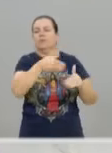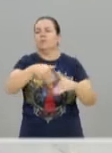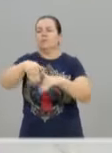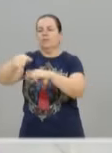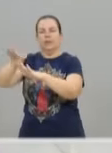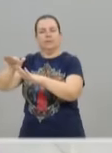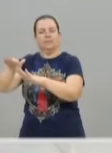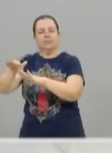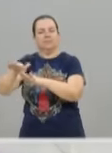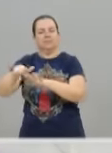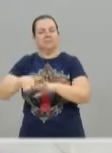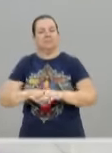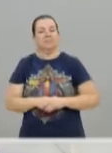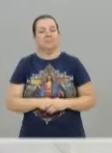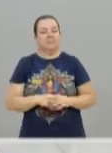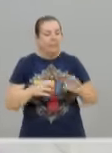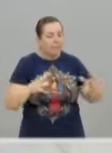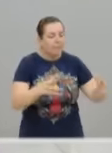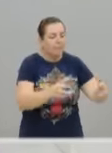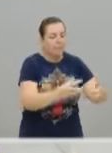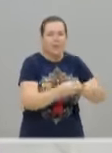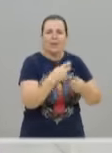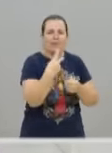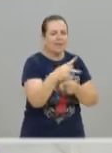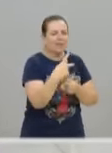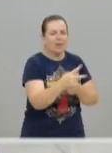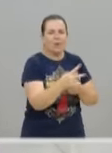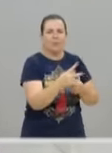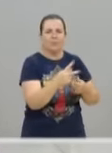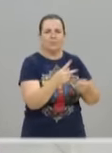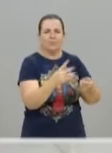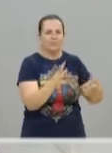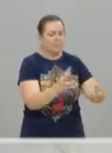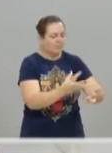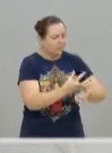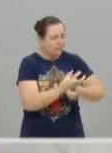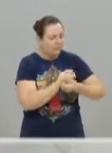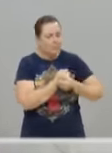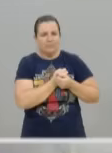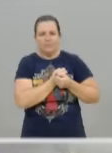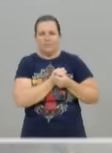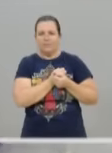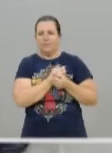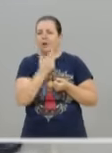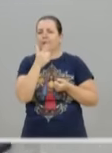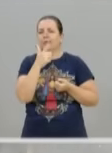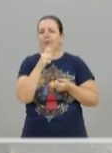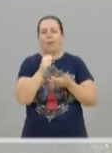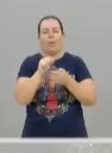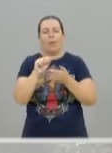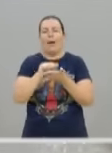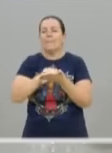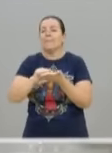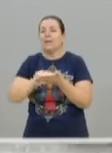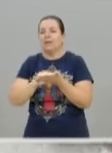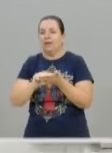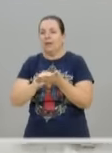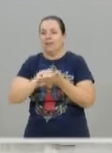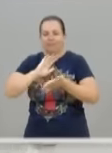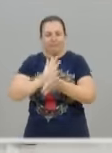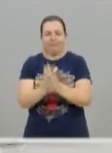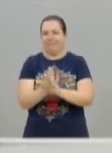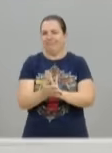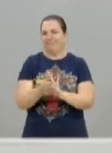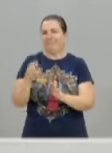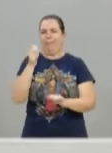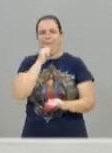vai pega o que é teu não tem como a gente apagar o passado não tem